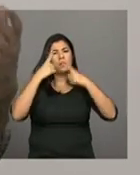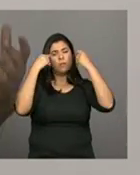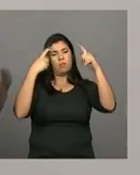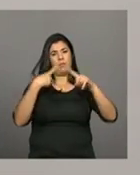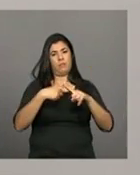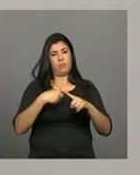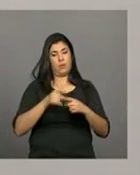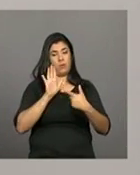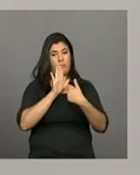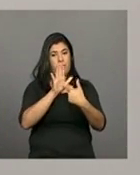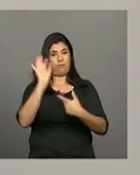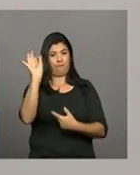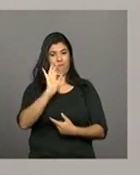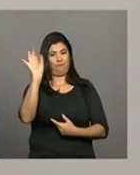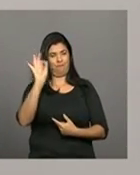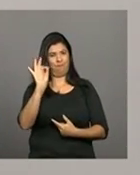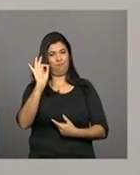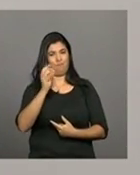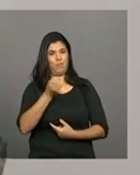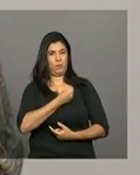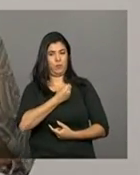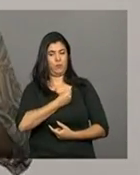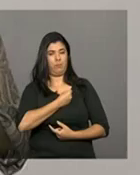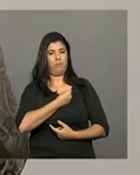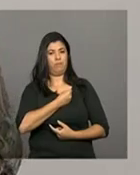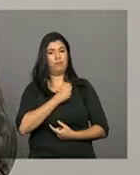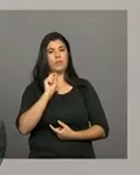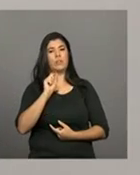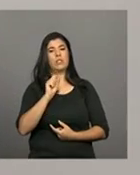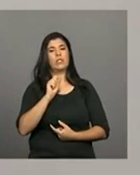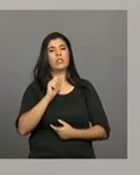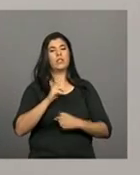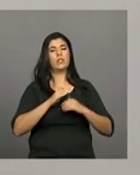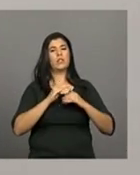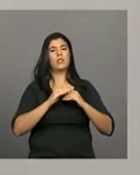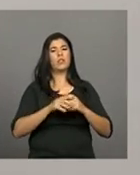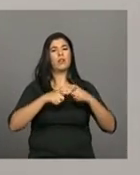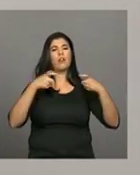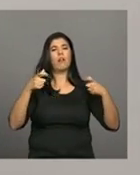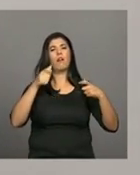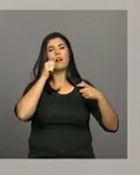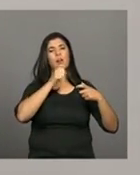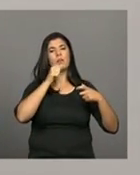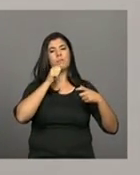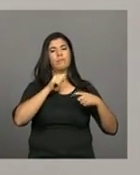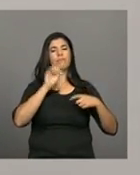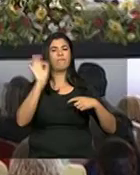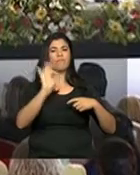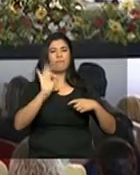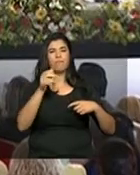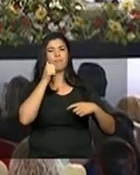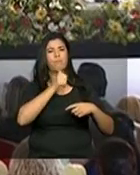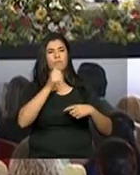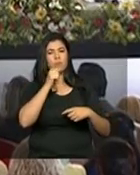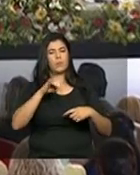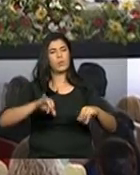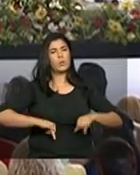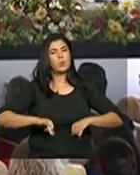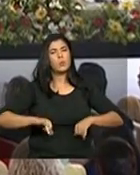os dados, infelizmente, demonstram que a maior parte da violência que se abate contra a